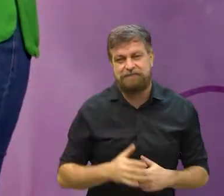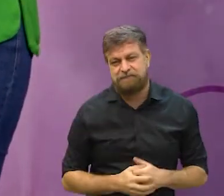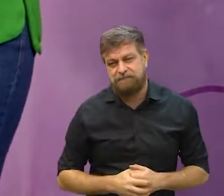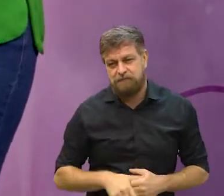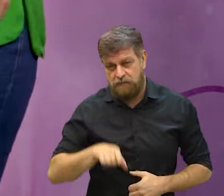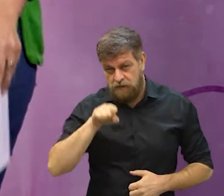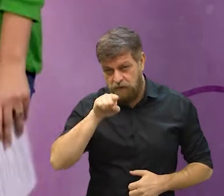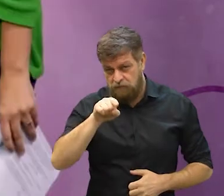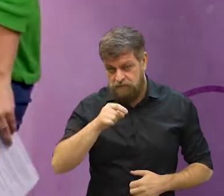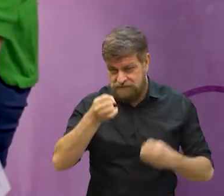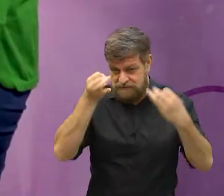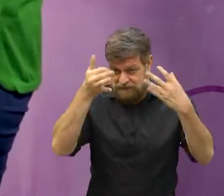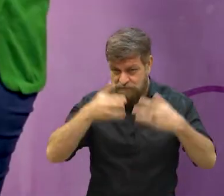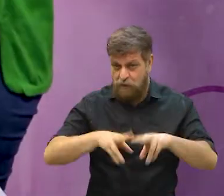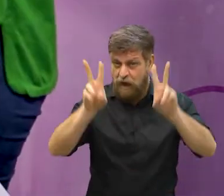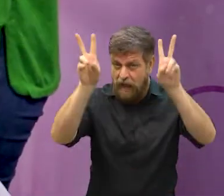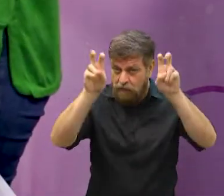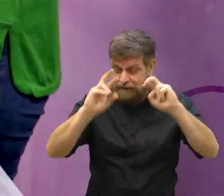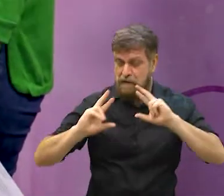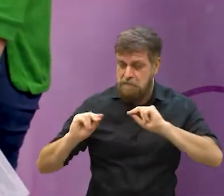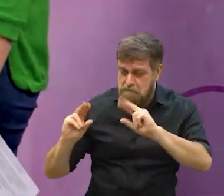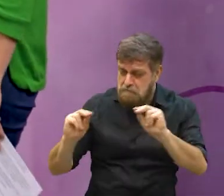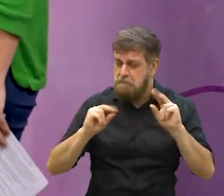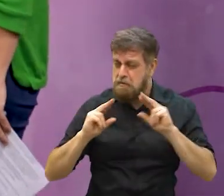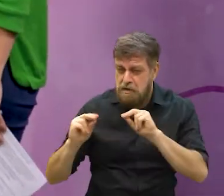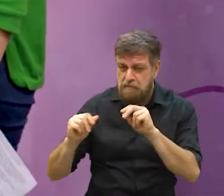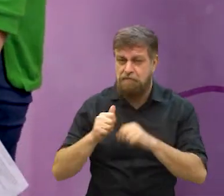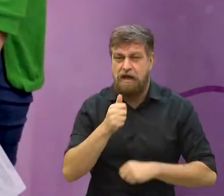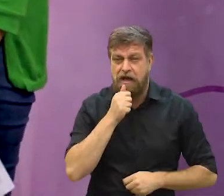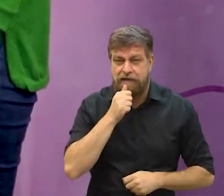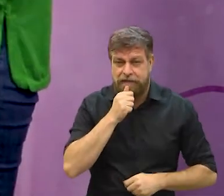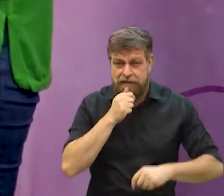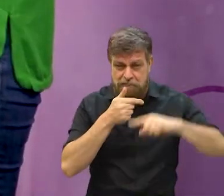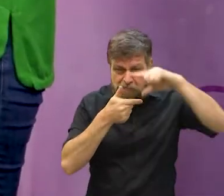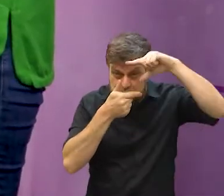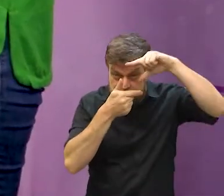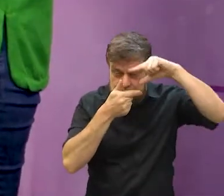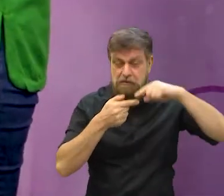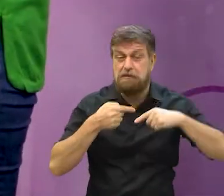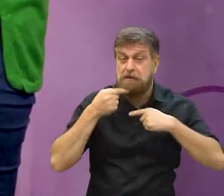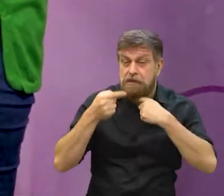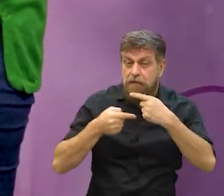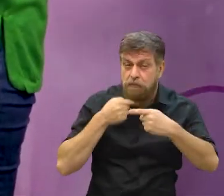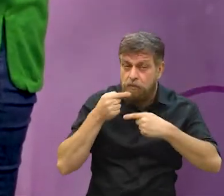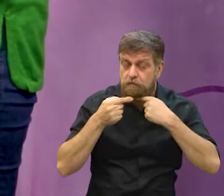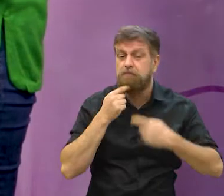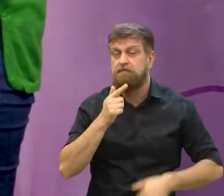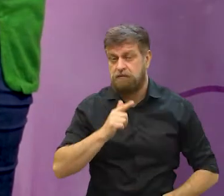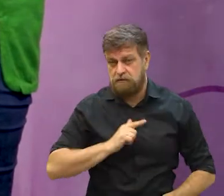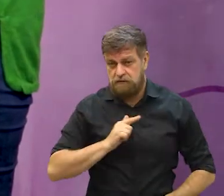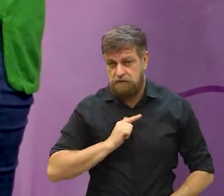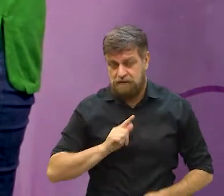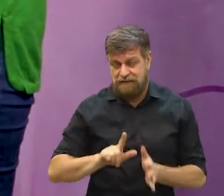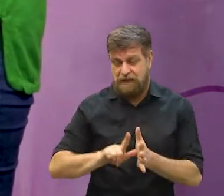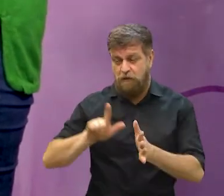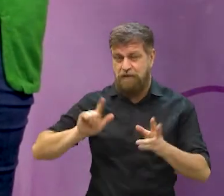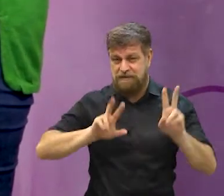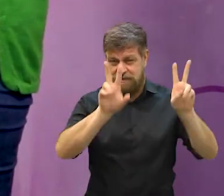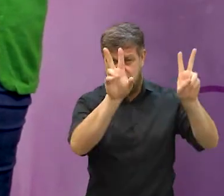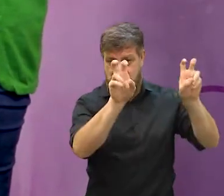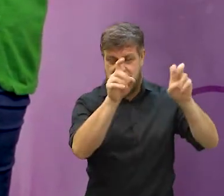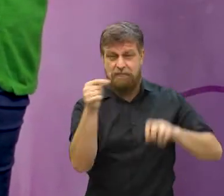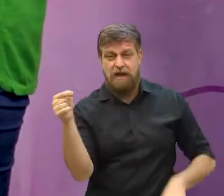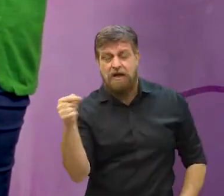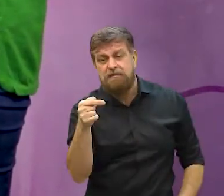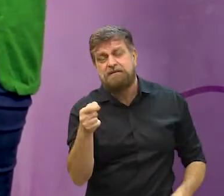senhora disse, né, um assunto bastante comentado, mas que ainda tem muita dúvida, né? Antes da gente começar a falar desse tema mesmo, eu queria